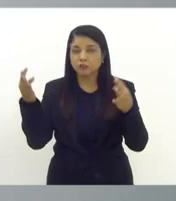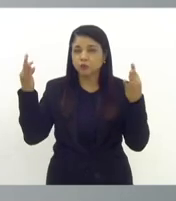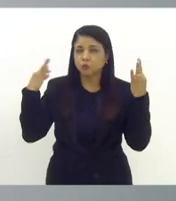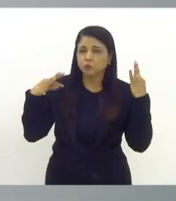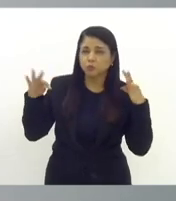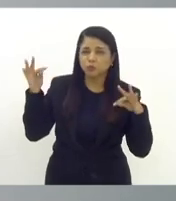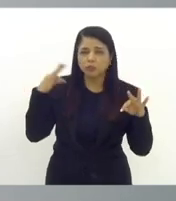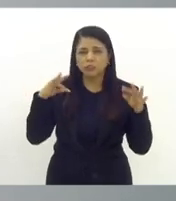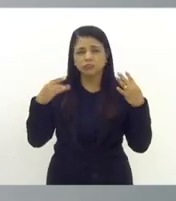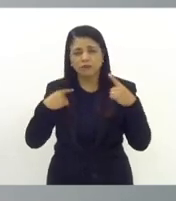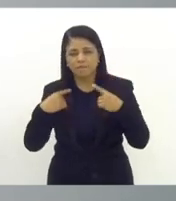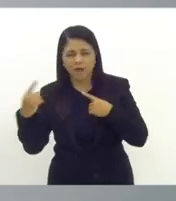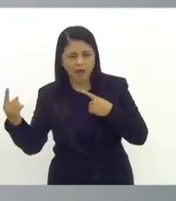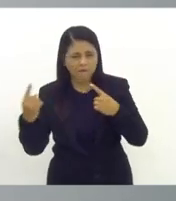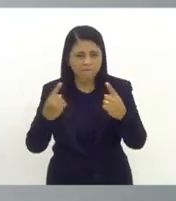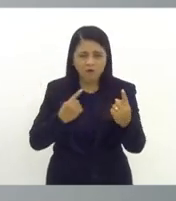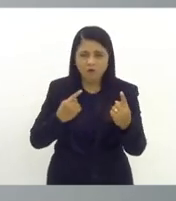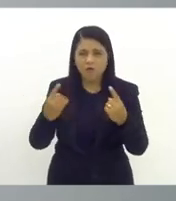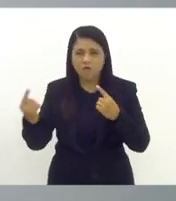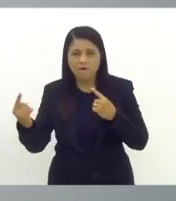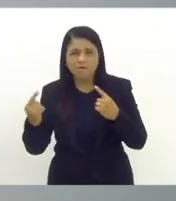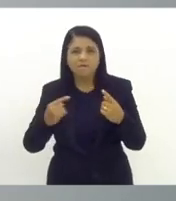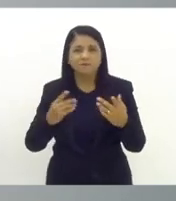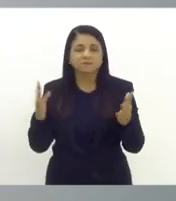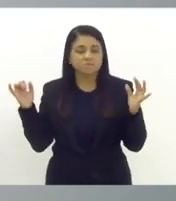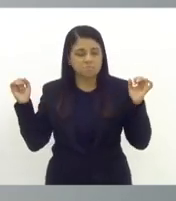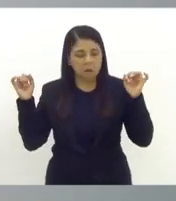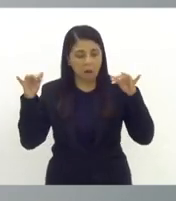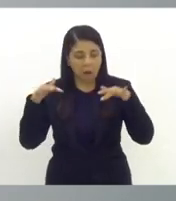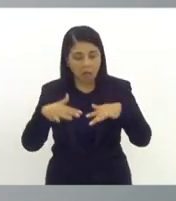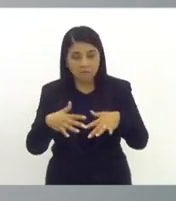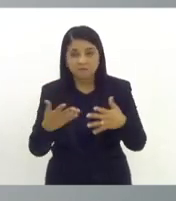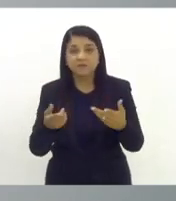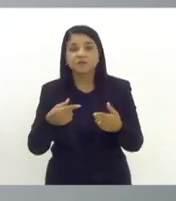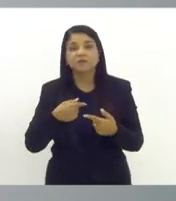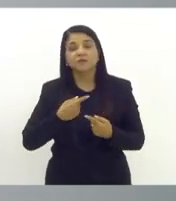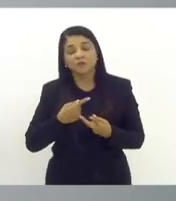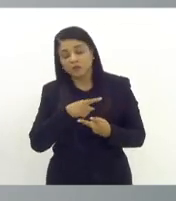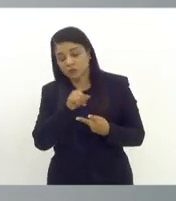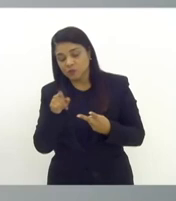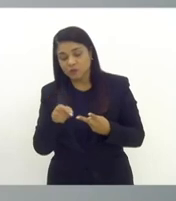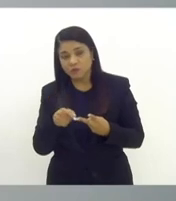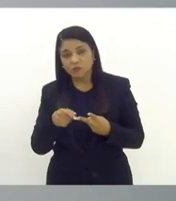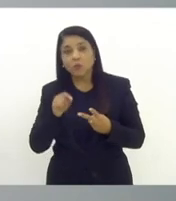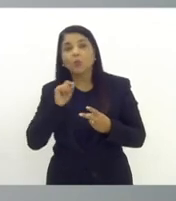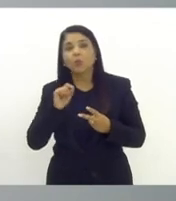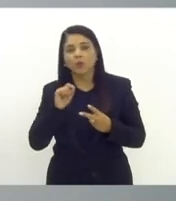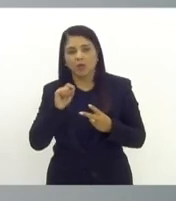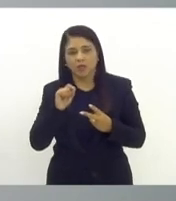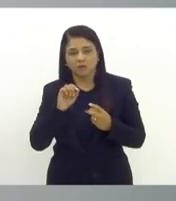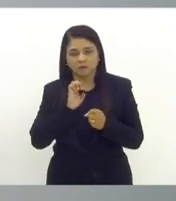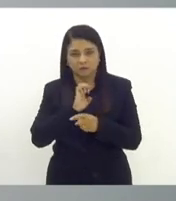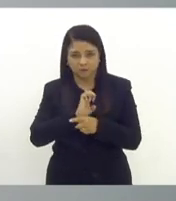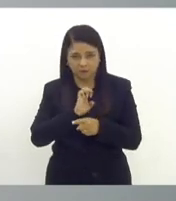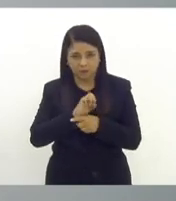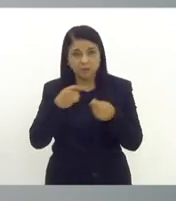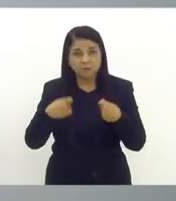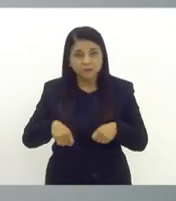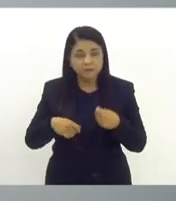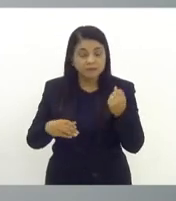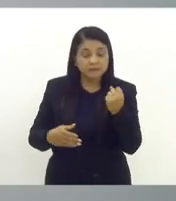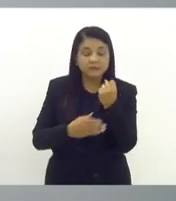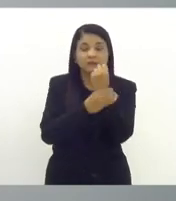fluxos e também um outro uma outra necessidade do estado que a segurança pública todos